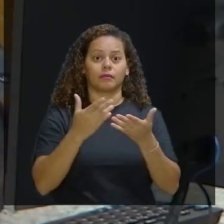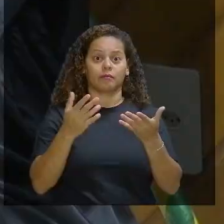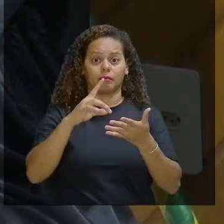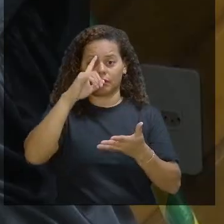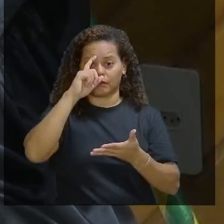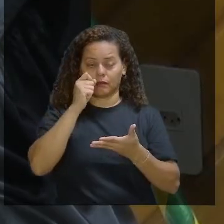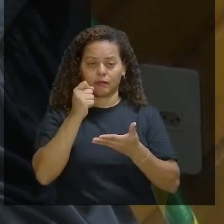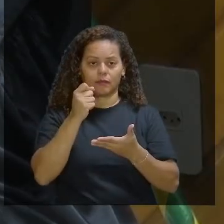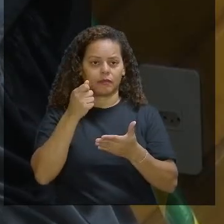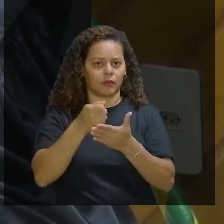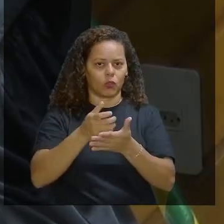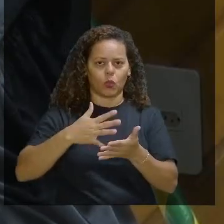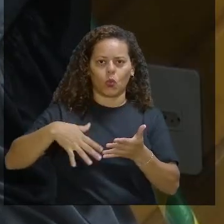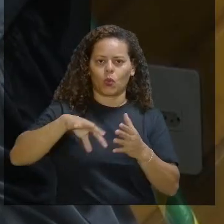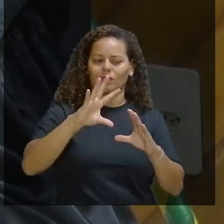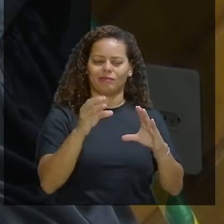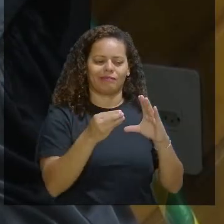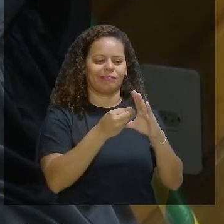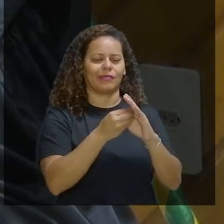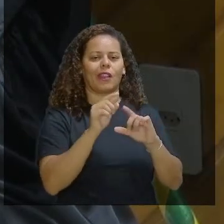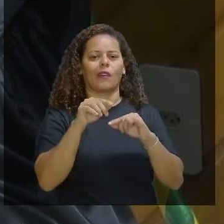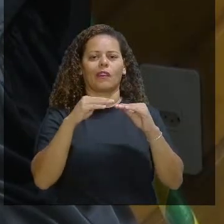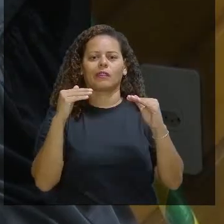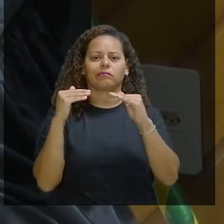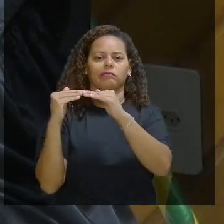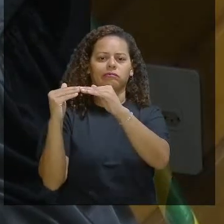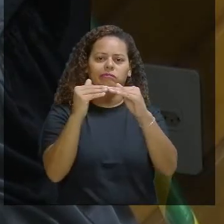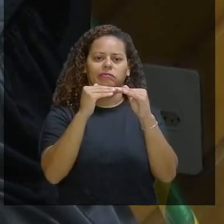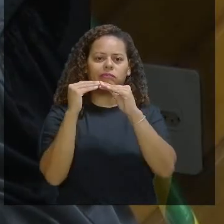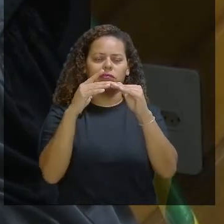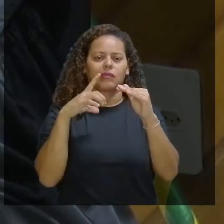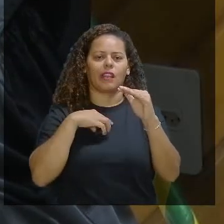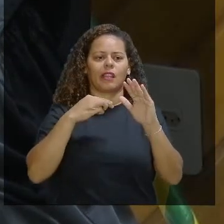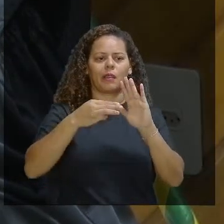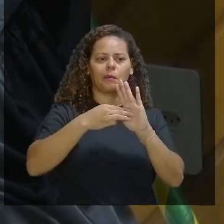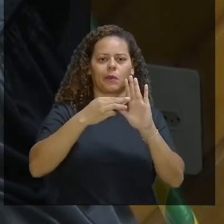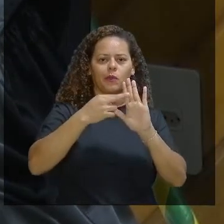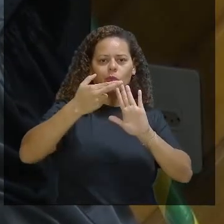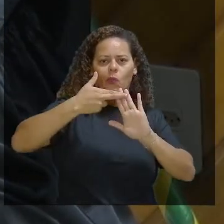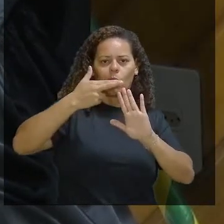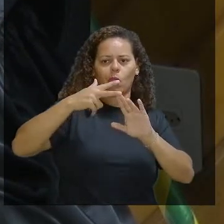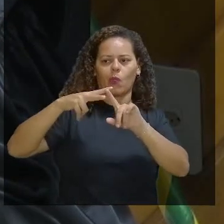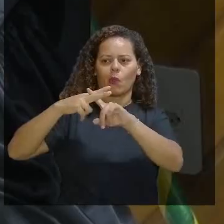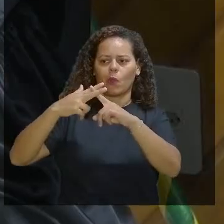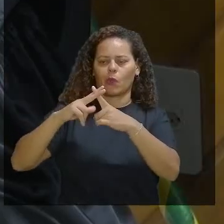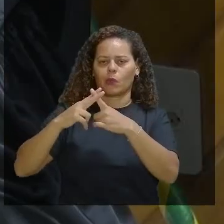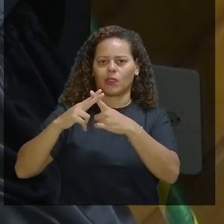Decisão. O Tribunal Regional Eleitoral do Amapá, por unanimidade, aprovou a minuta de resolução que alterou